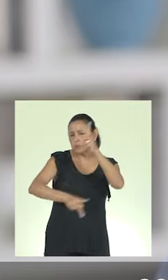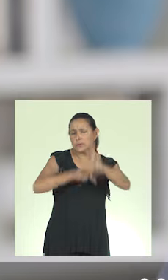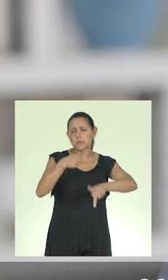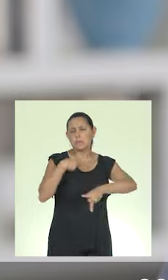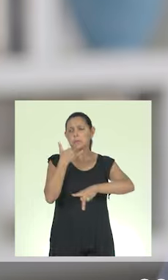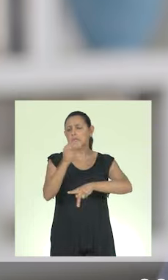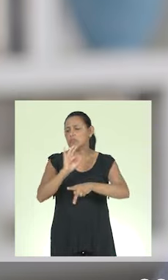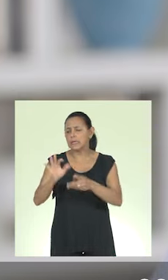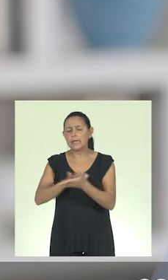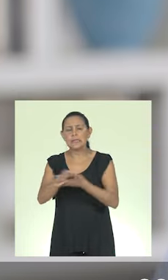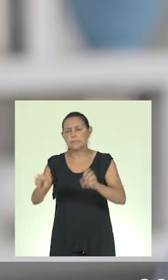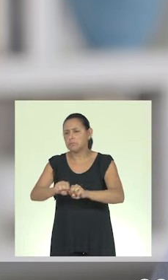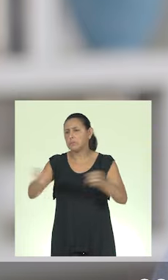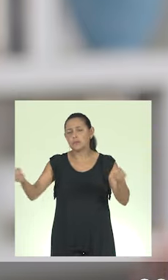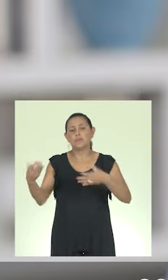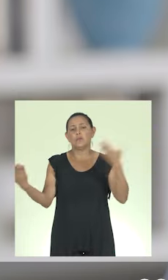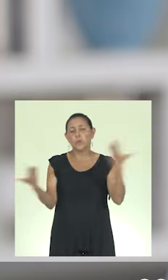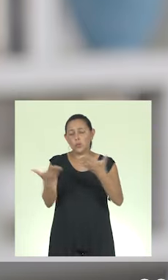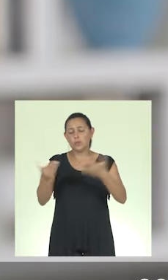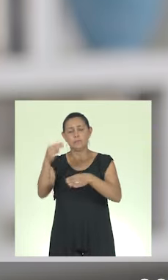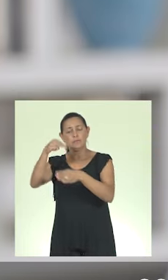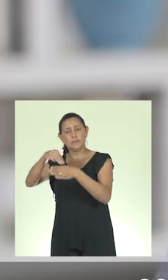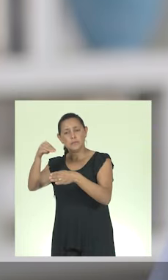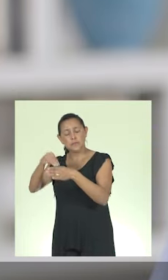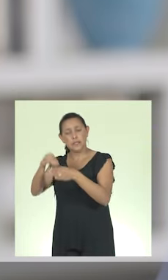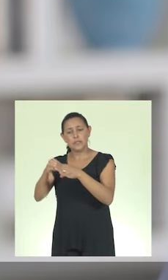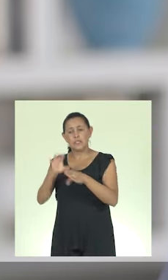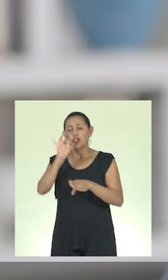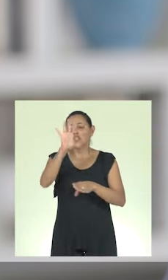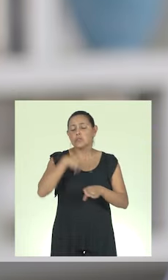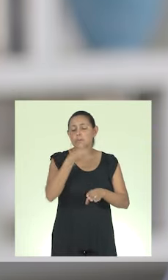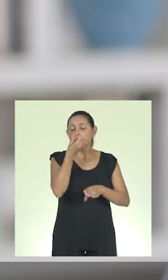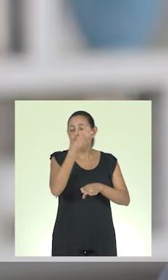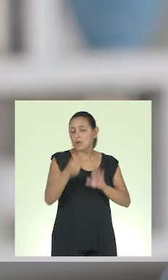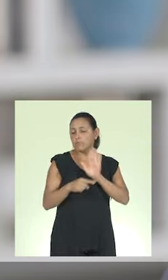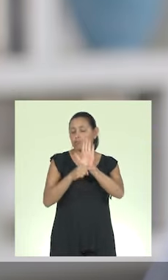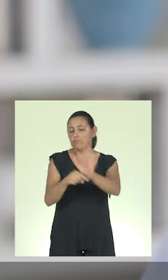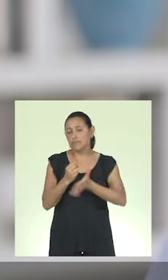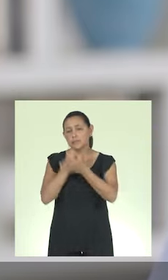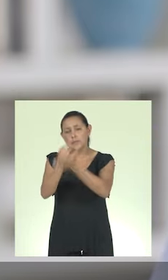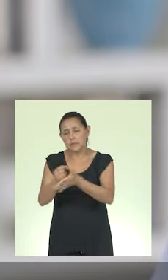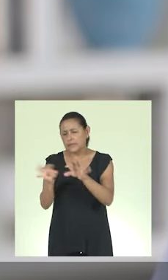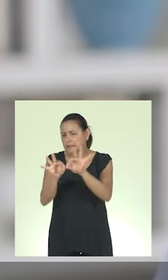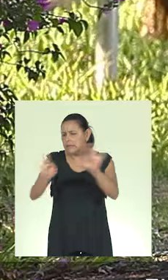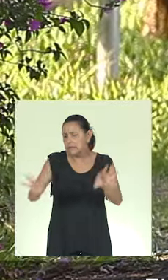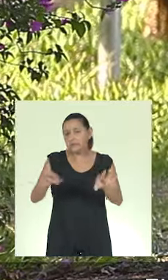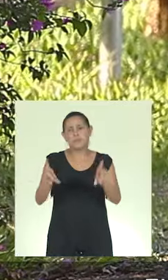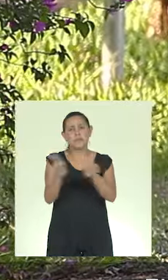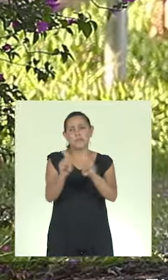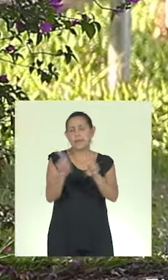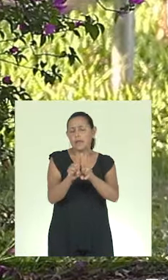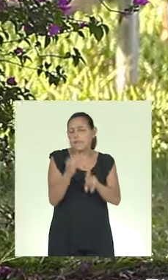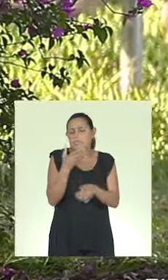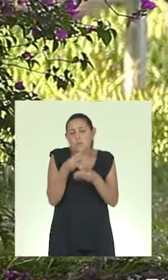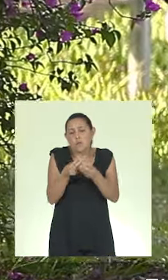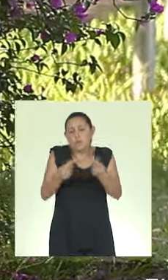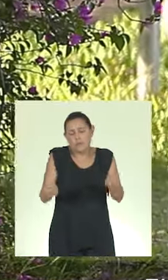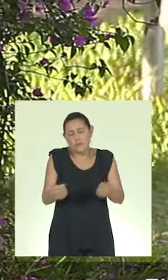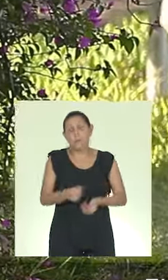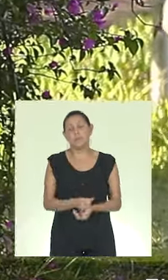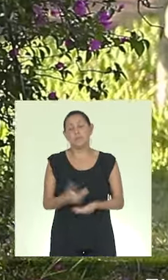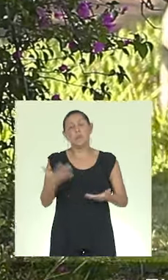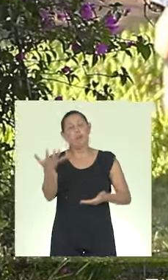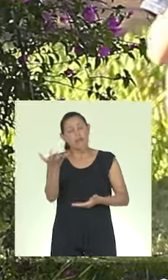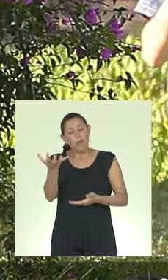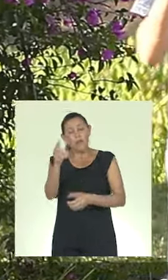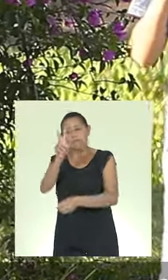Os maringaenses querem apenas ser bem atendidos, com simplicidade e eficiência. Eu quero cuidar de todas as